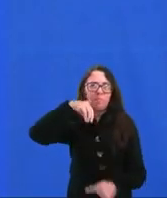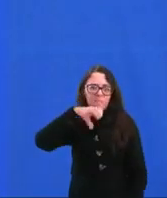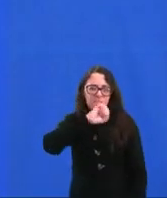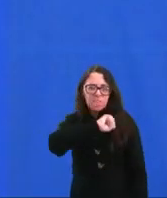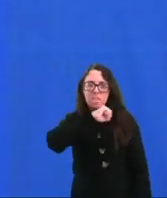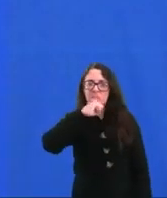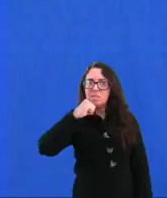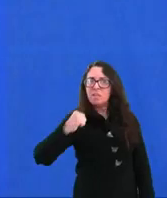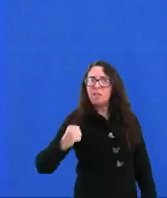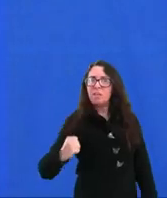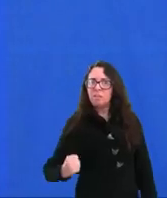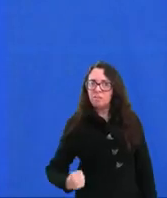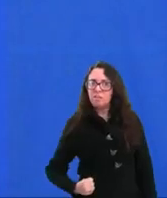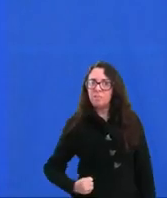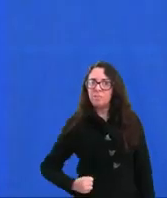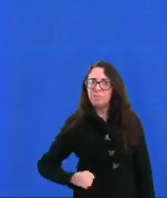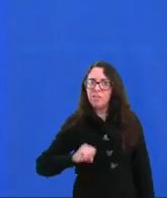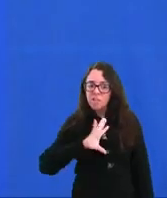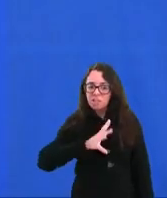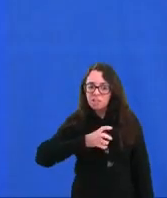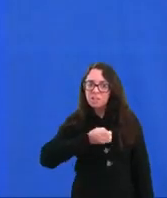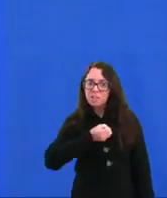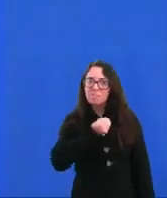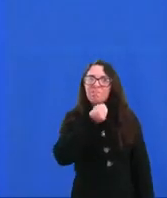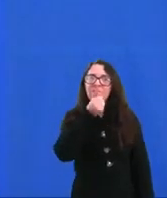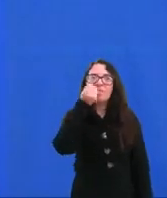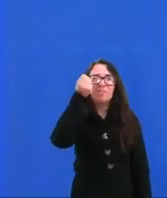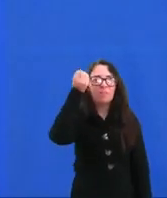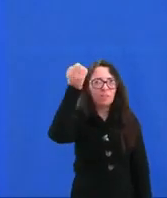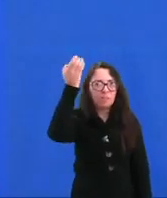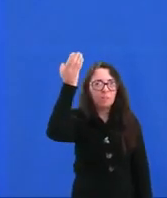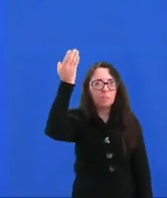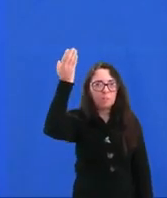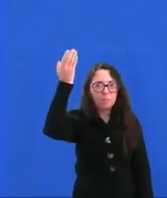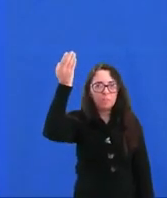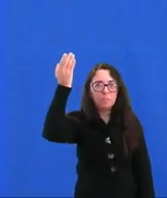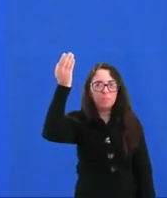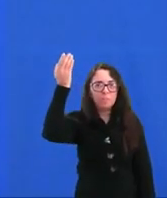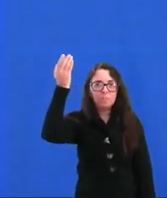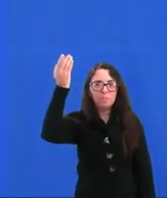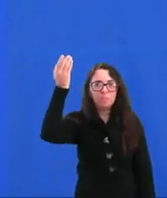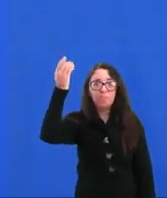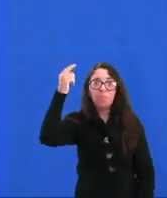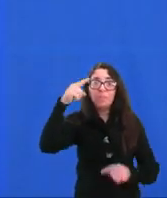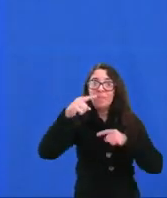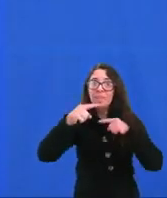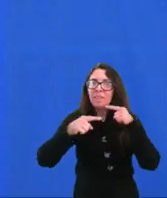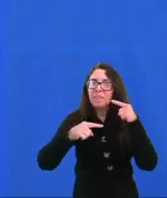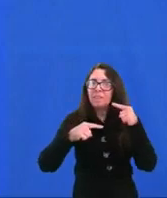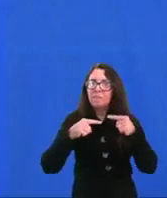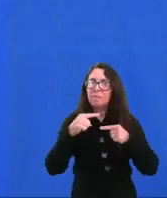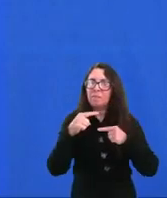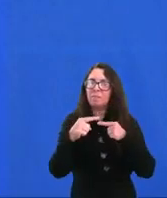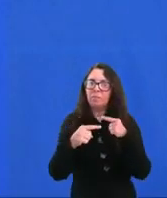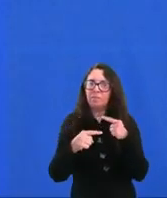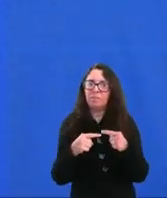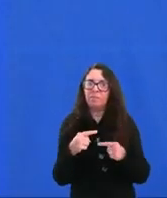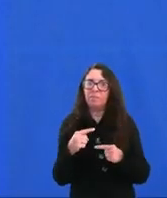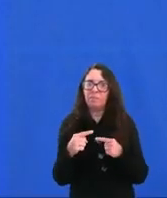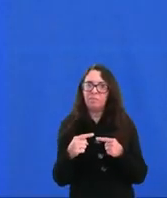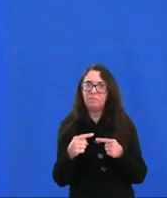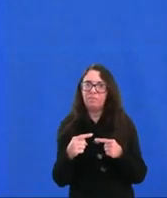2 Coríntios, capítulo número 5, de de 17 ao